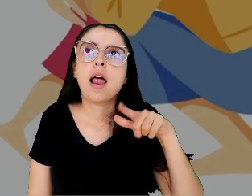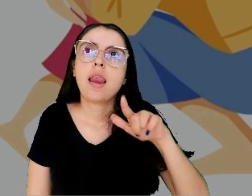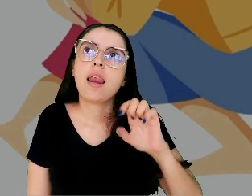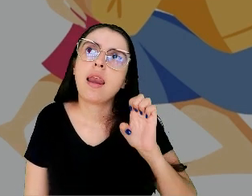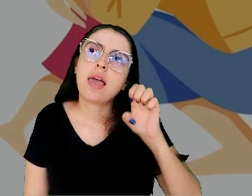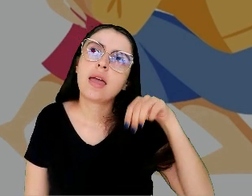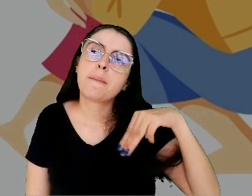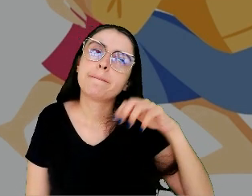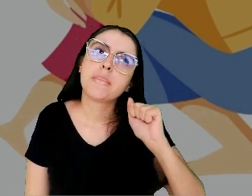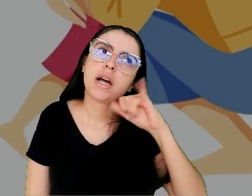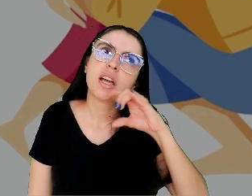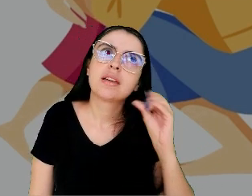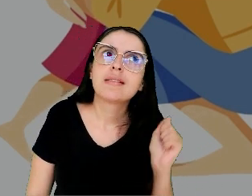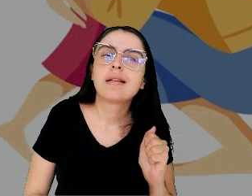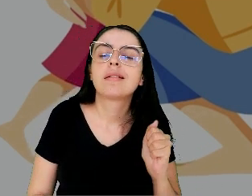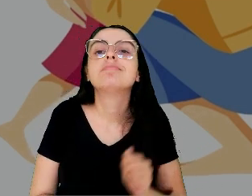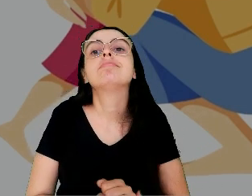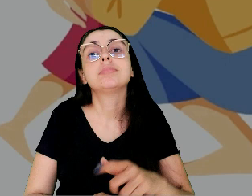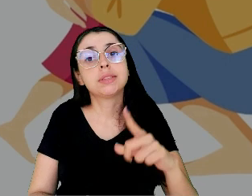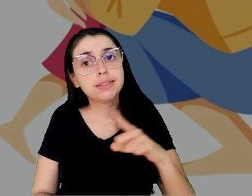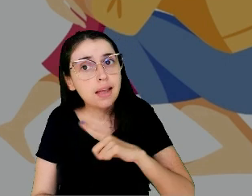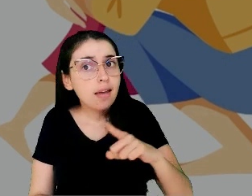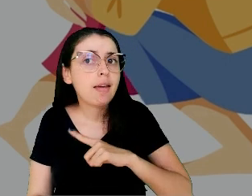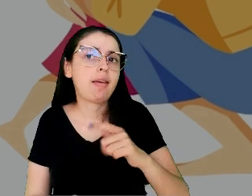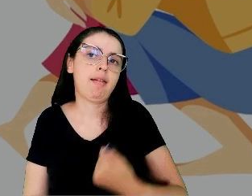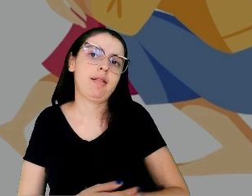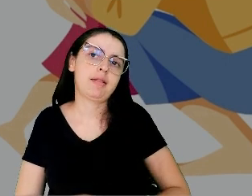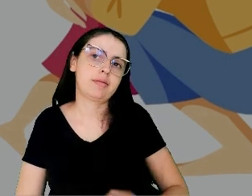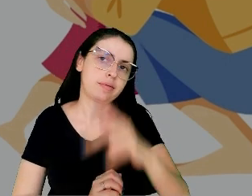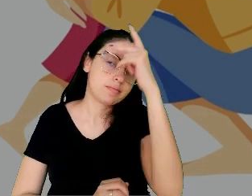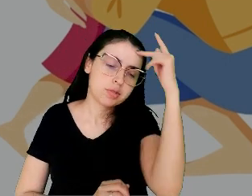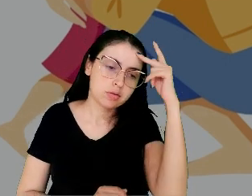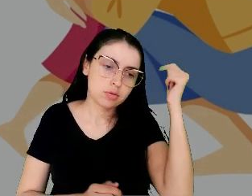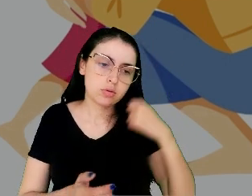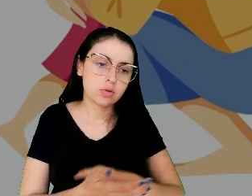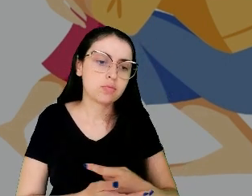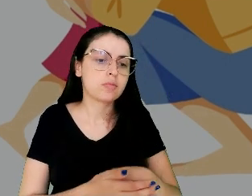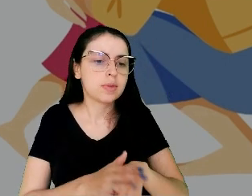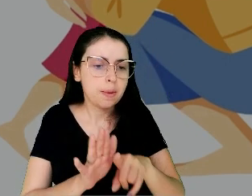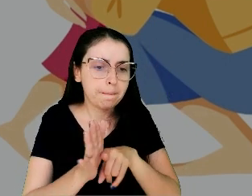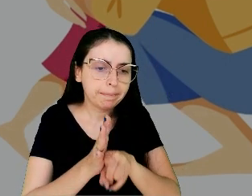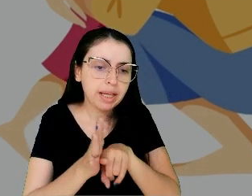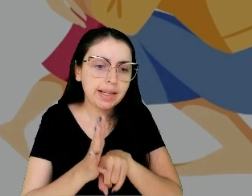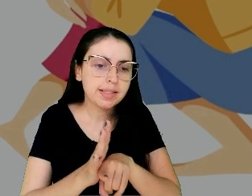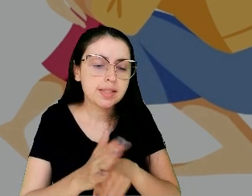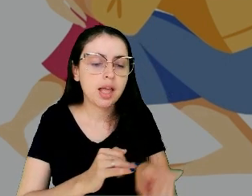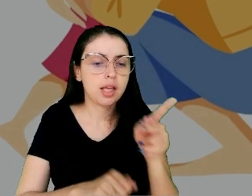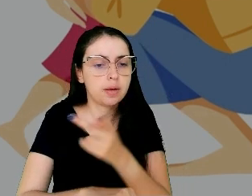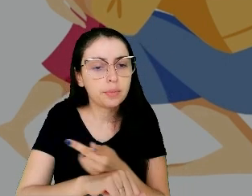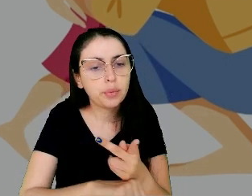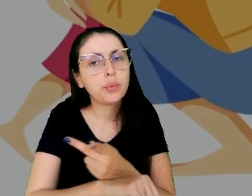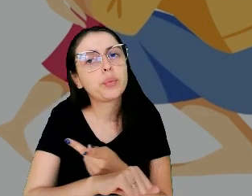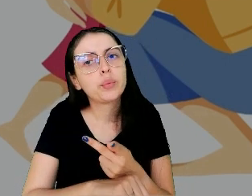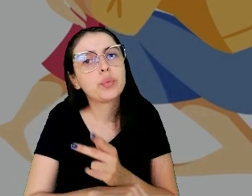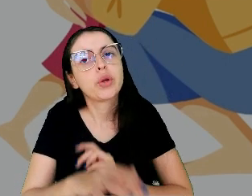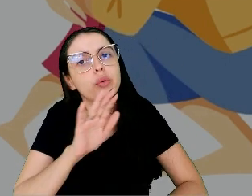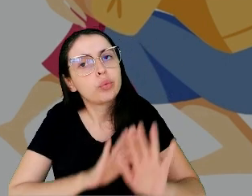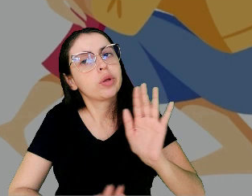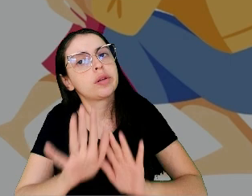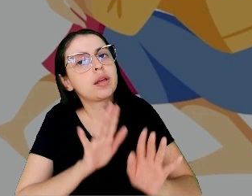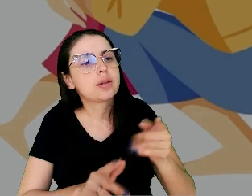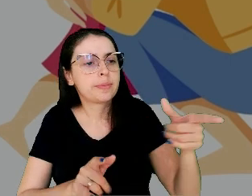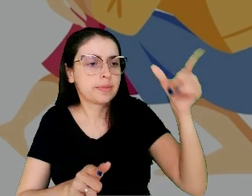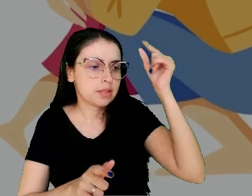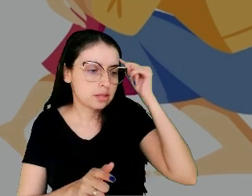há biomonitorização humana para justamente ter a